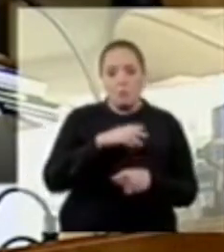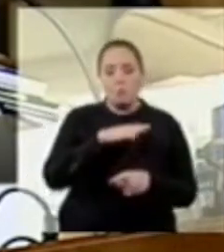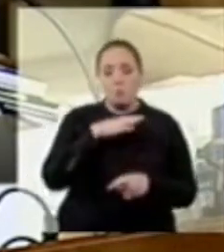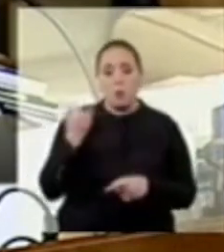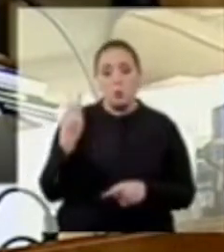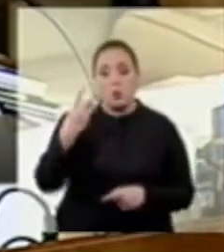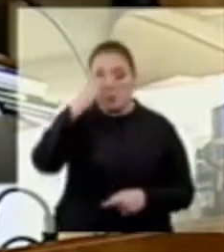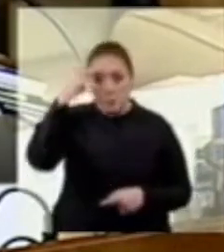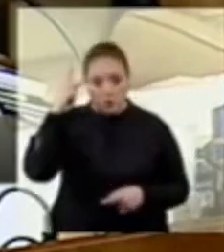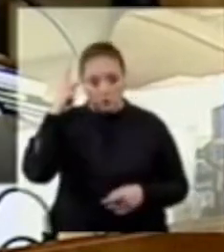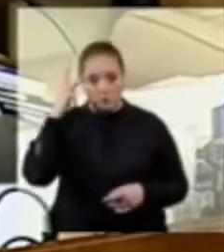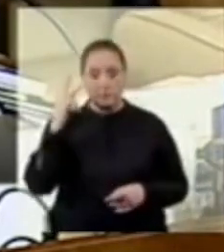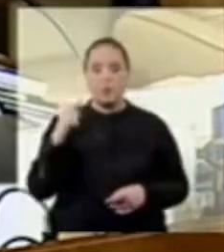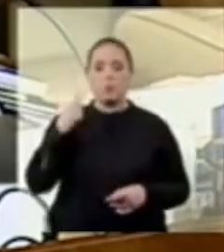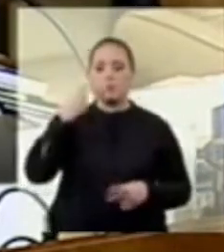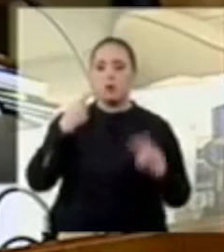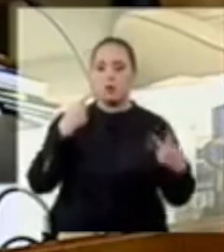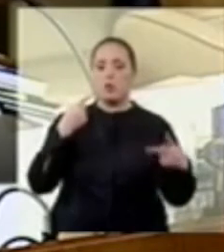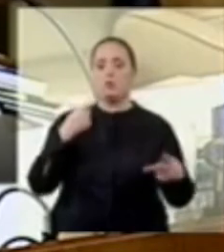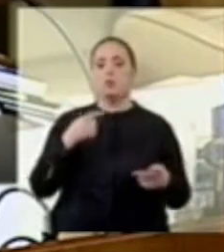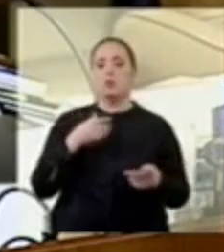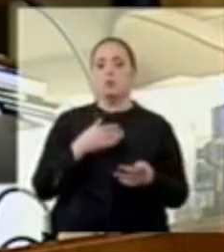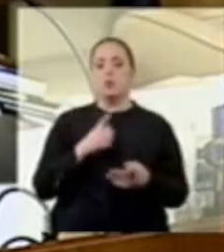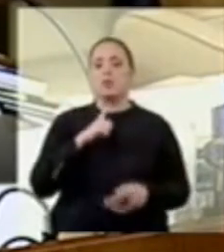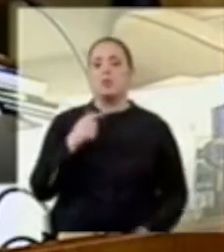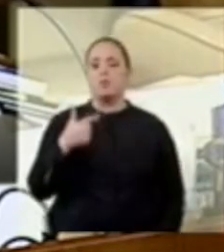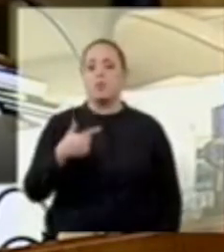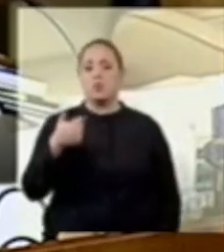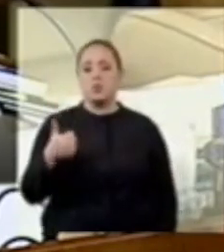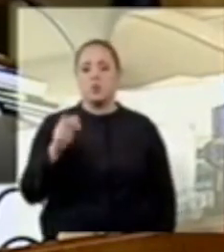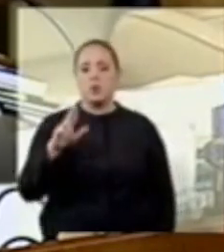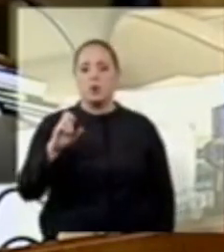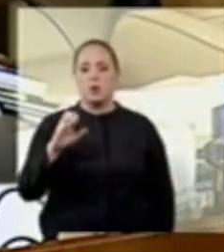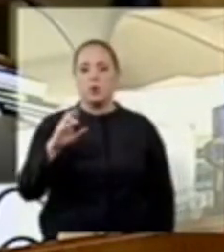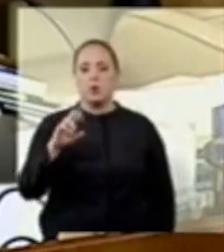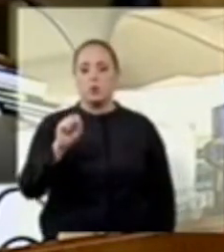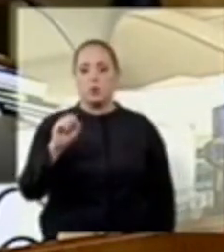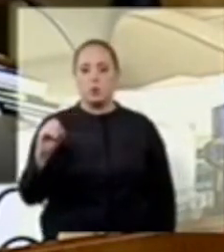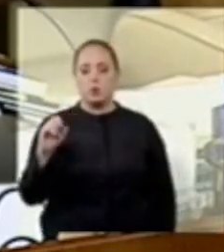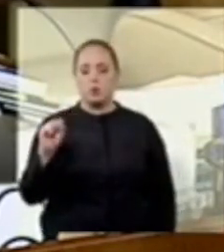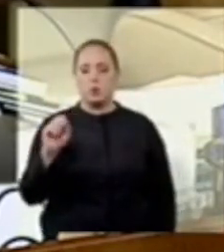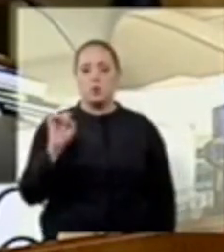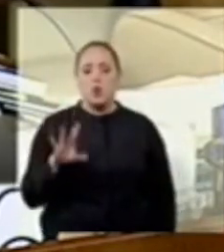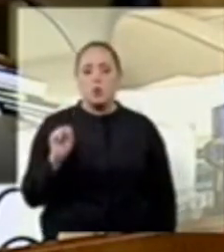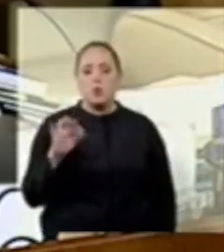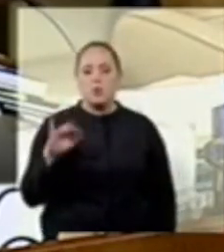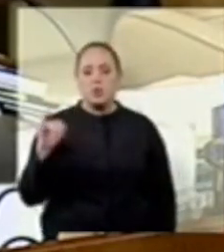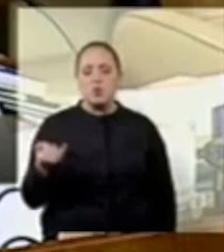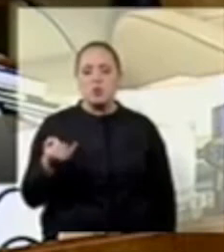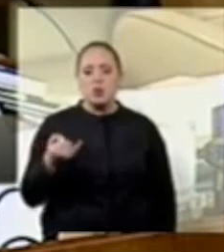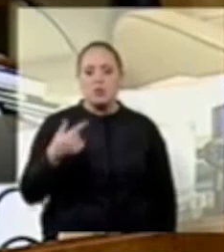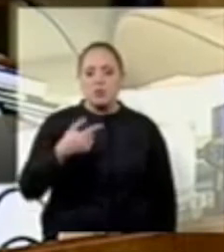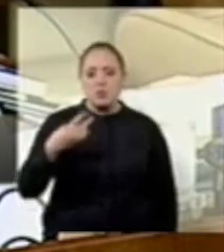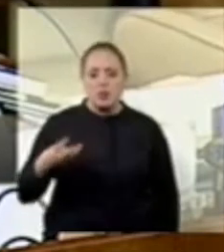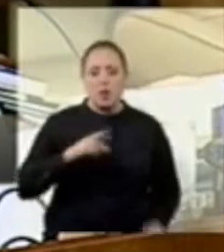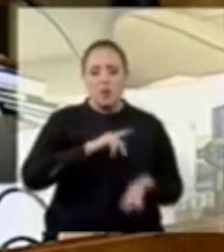seus advogados entraram com nada menos do que 21 recursos apenas no superior tribunal de justiça e outros